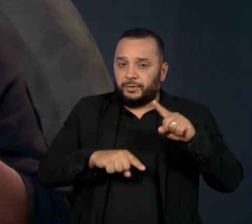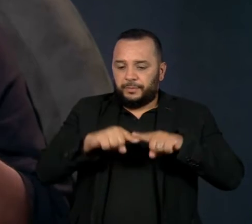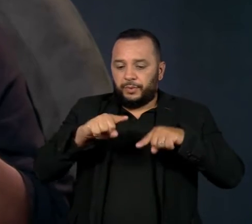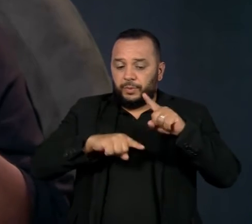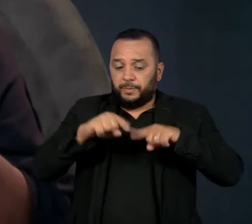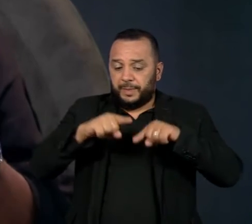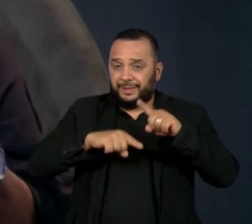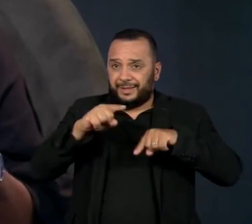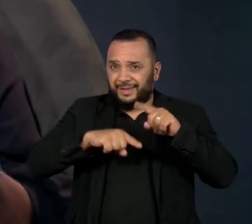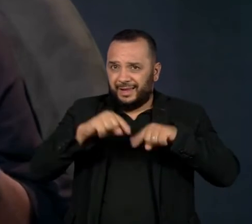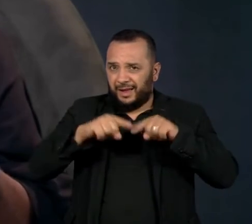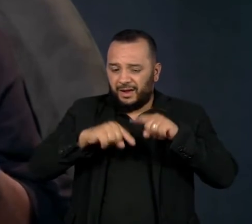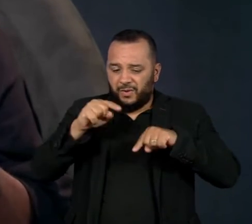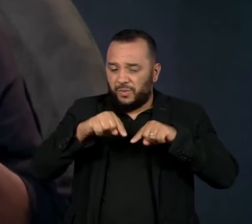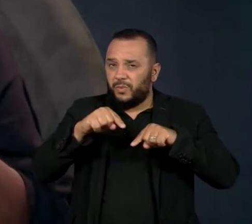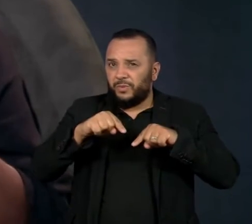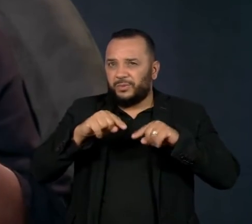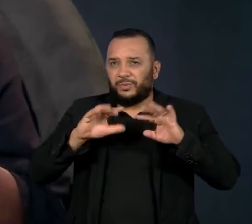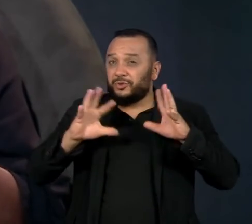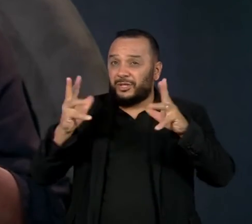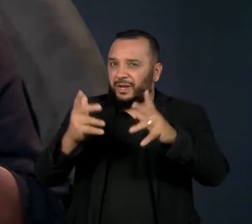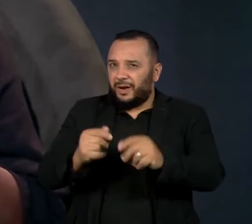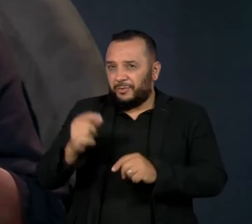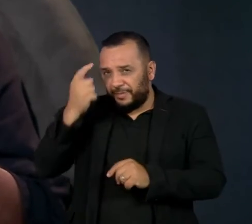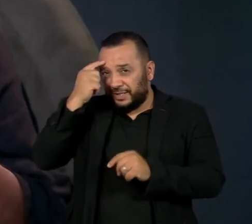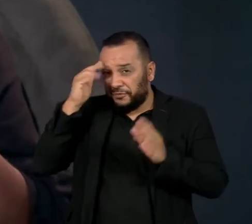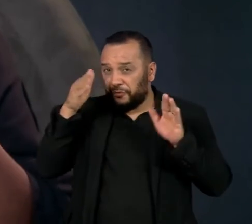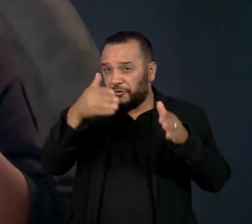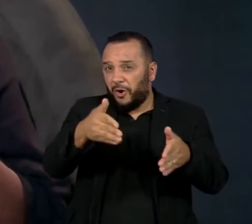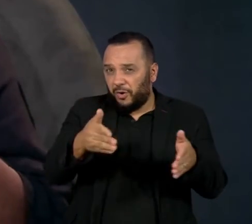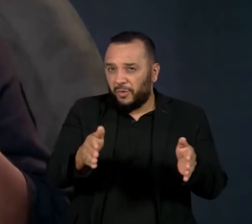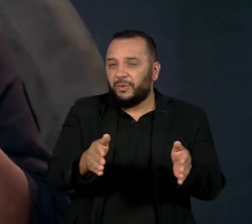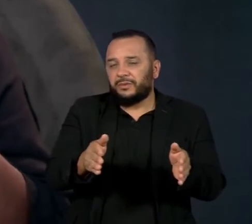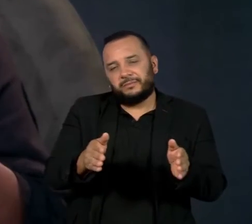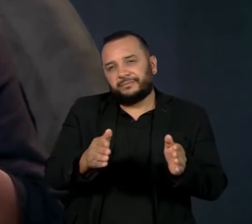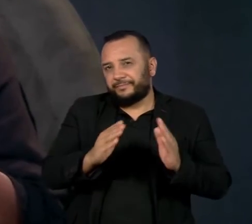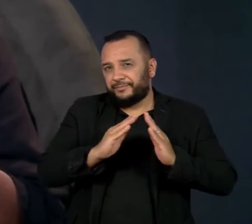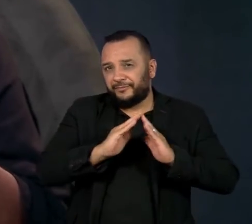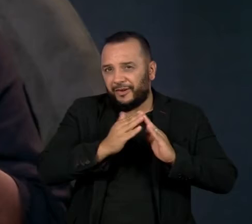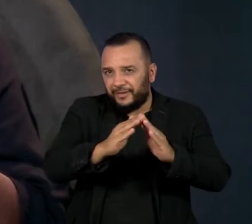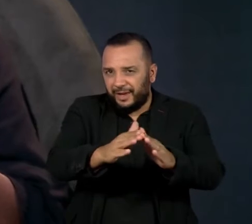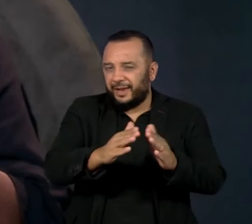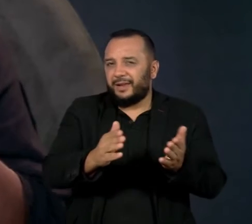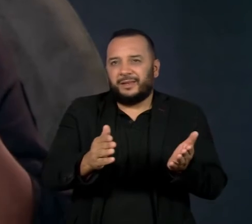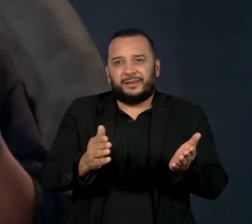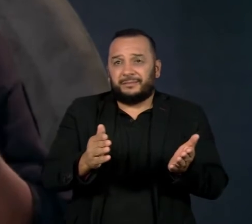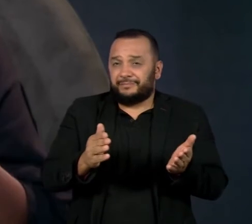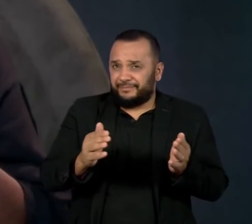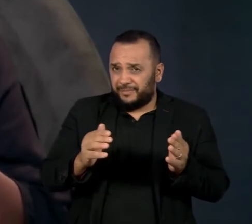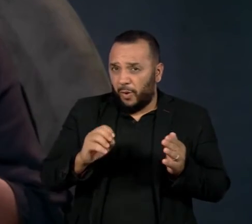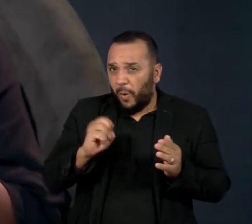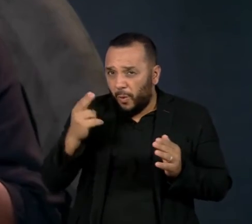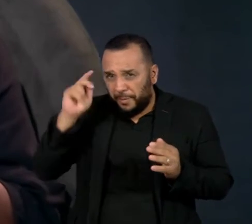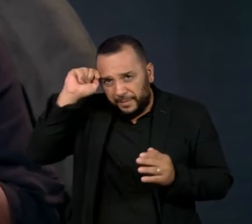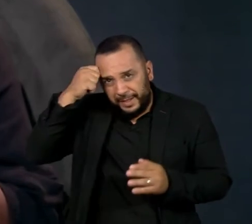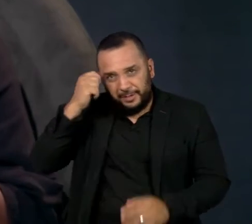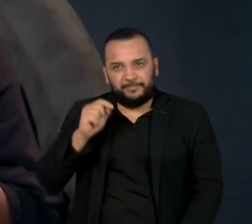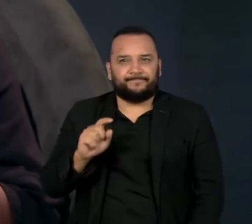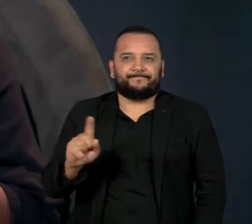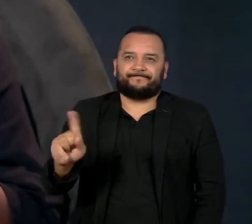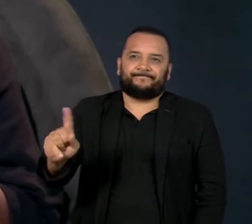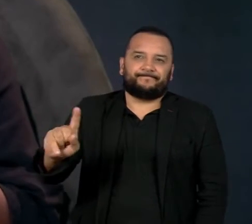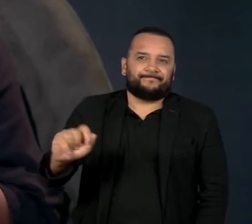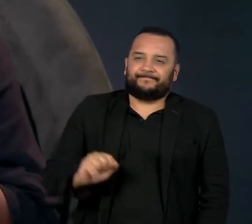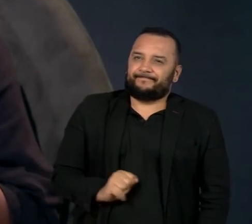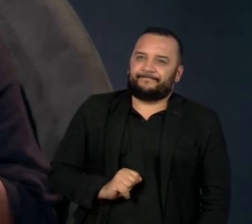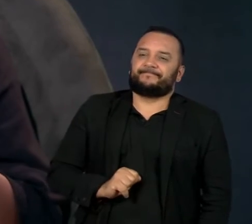pensados para a periferia, assim como eles também não são pensados para mim, para o senhor, para o Júlio, no geral. Eu acho que existe